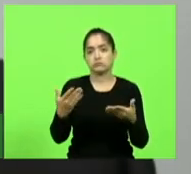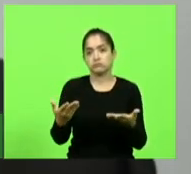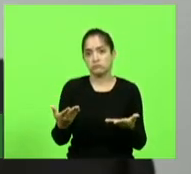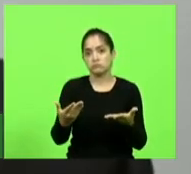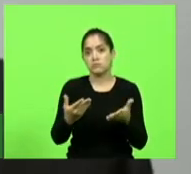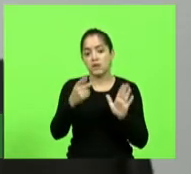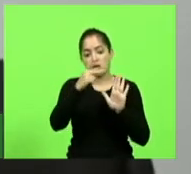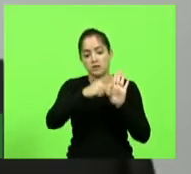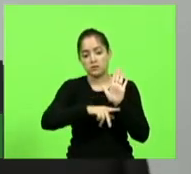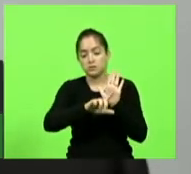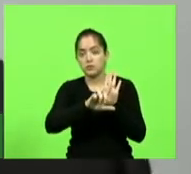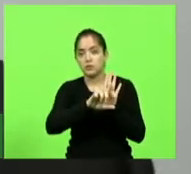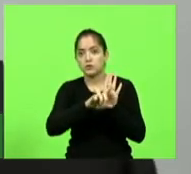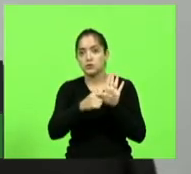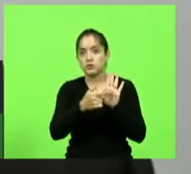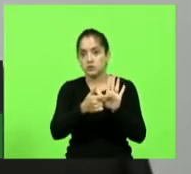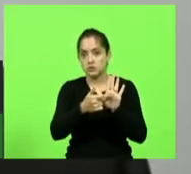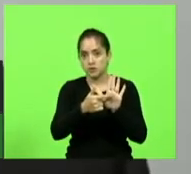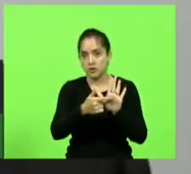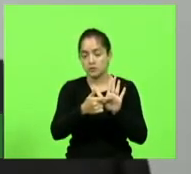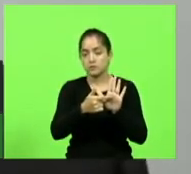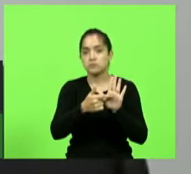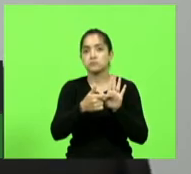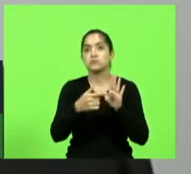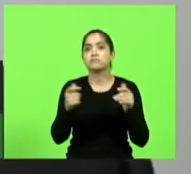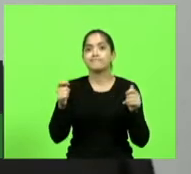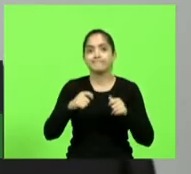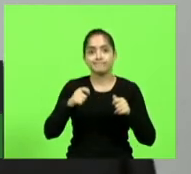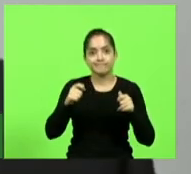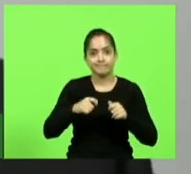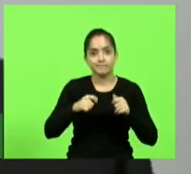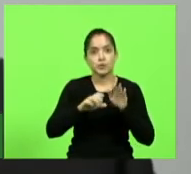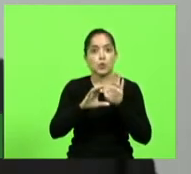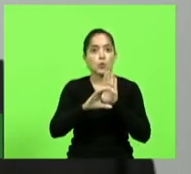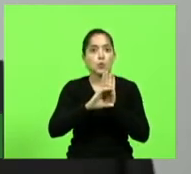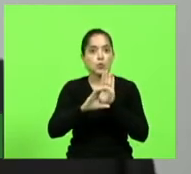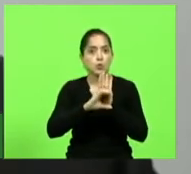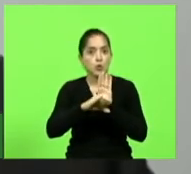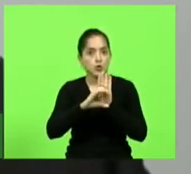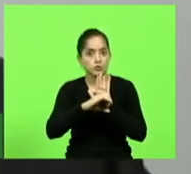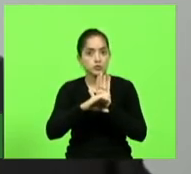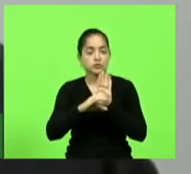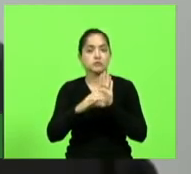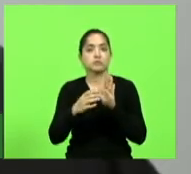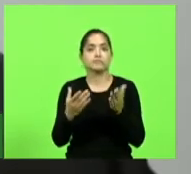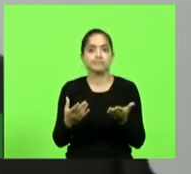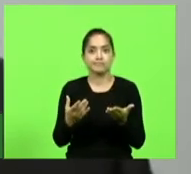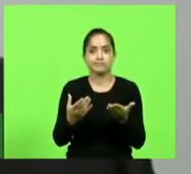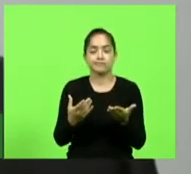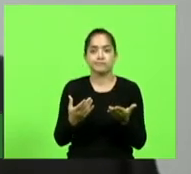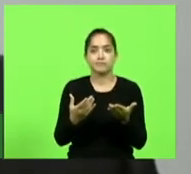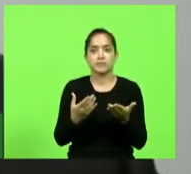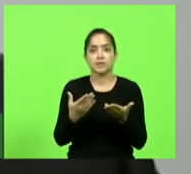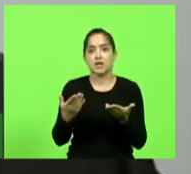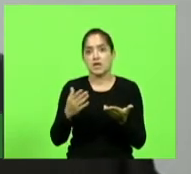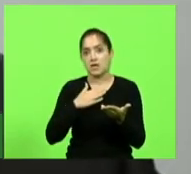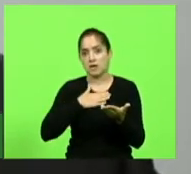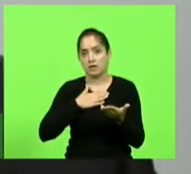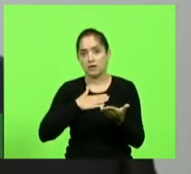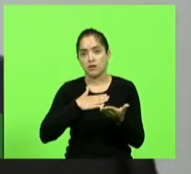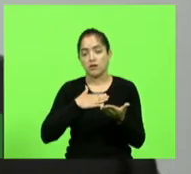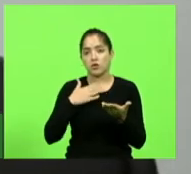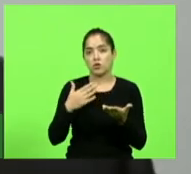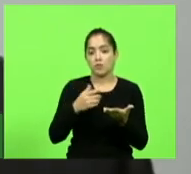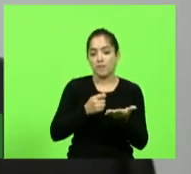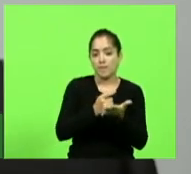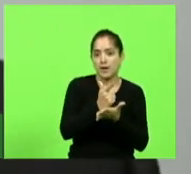entra em consonância, entra em sintonia com o Código de Defesa do Consumidor. Ninguém pode